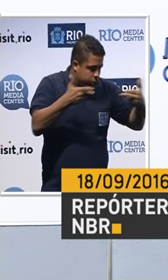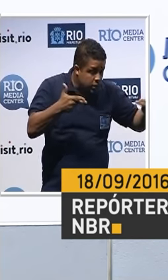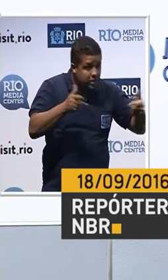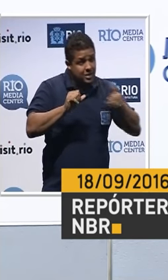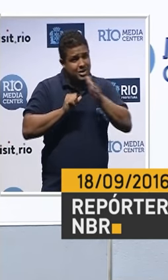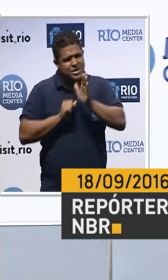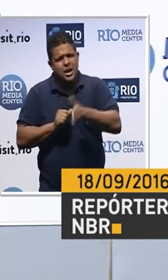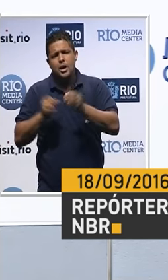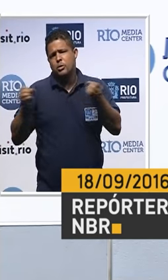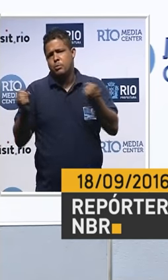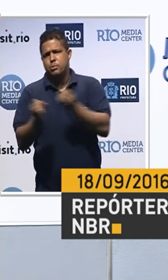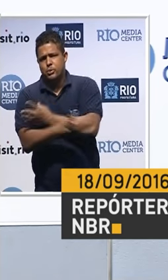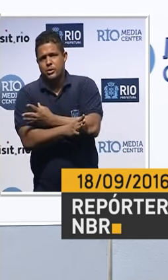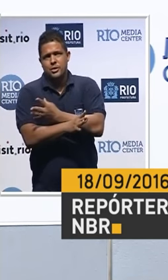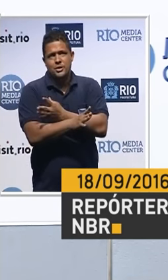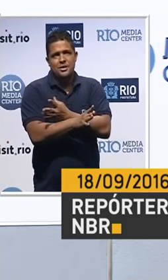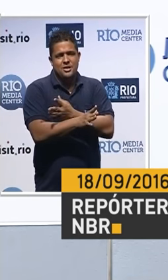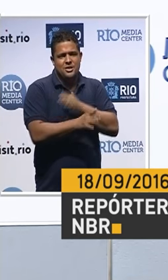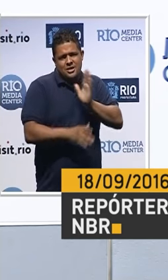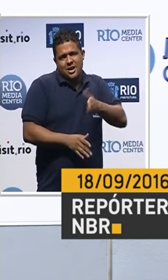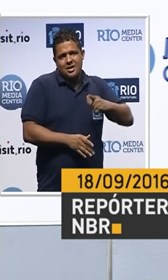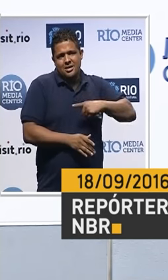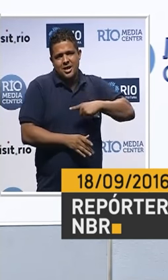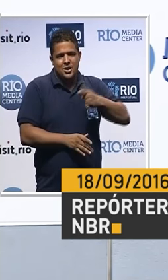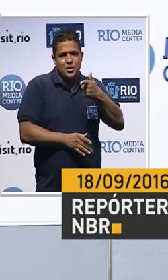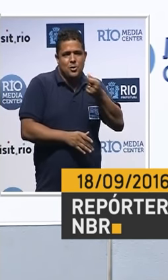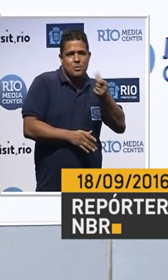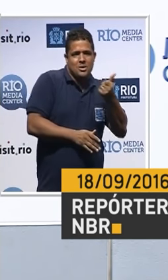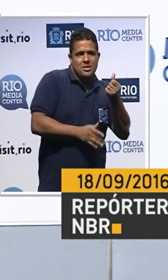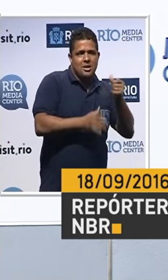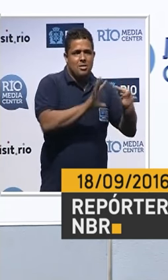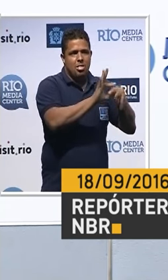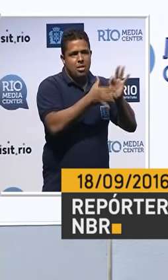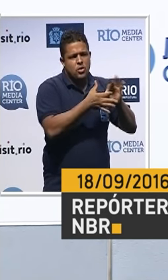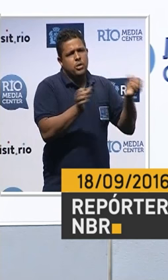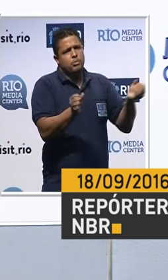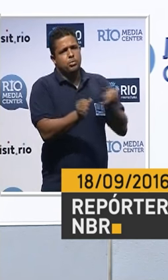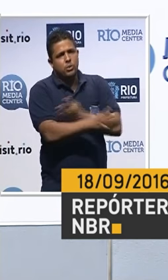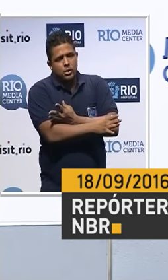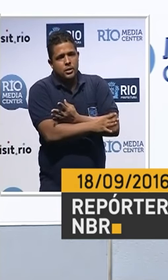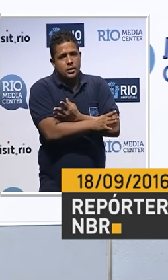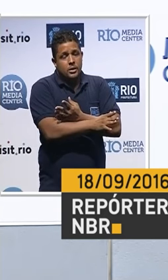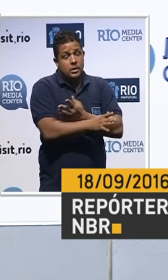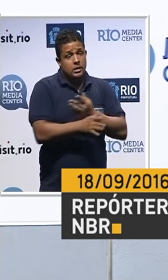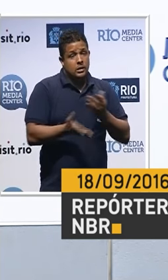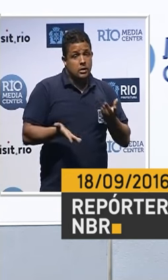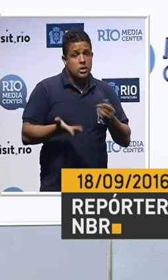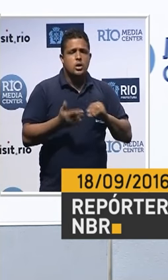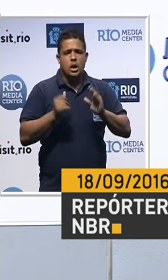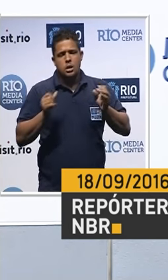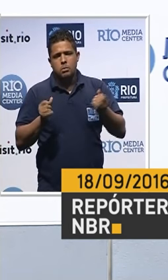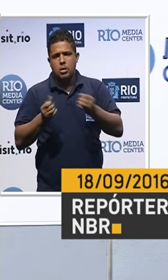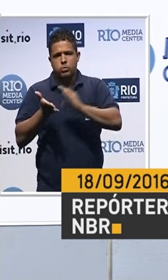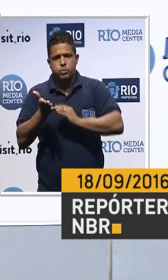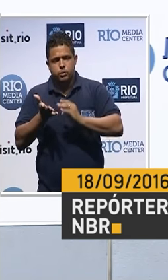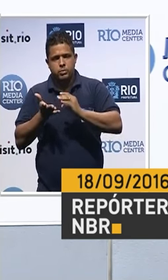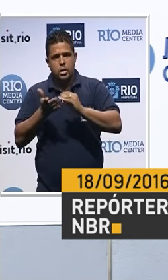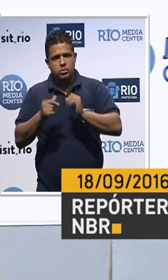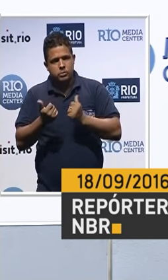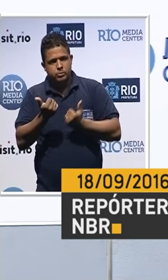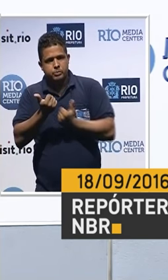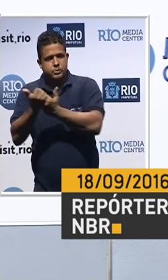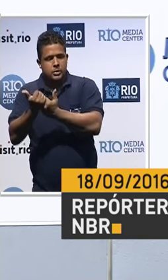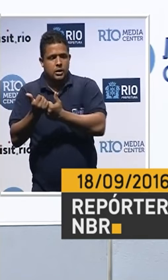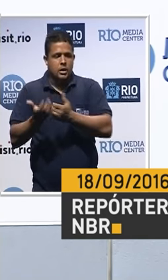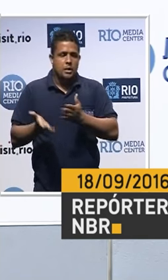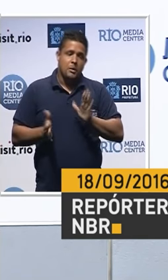equipamentos já foram construídos, eles já existem, eles já estão em funcionamento.